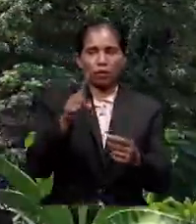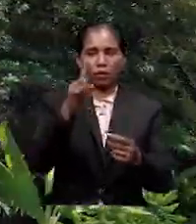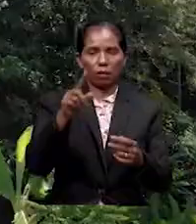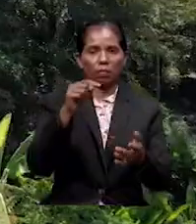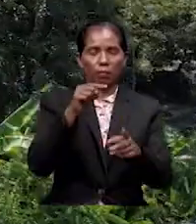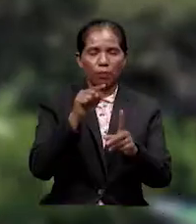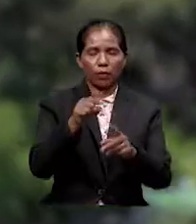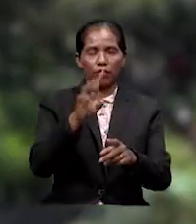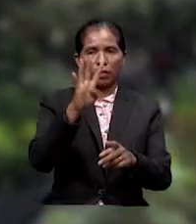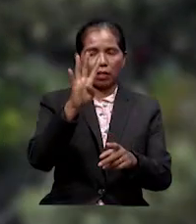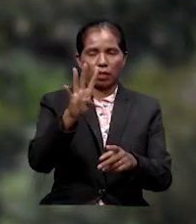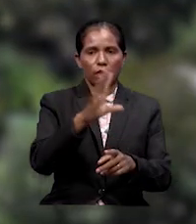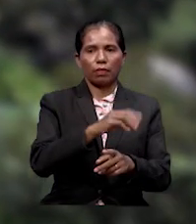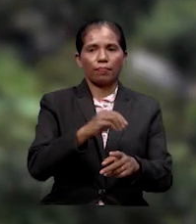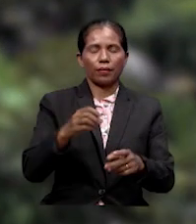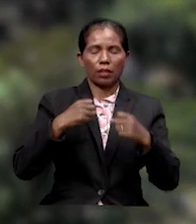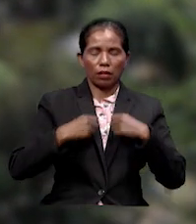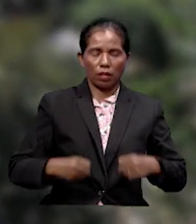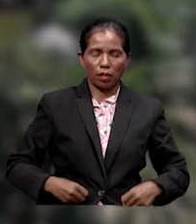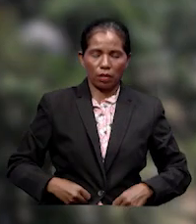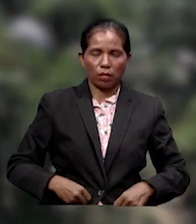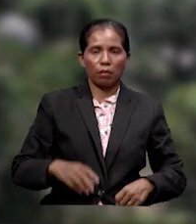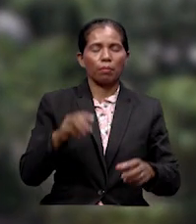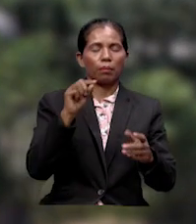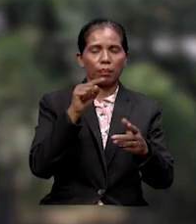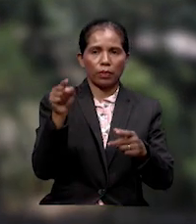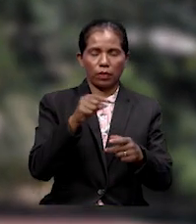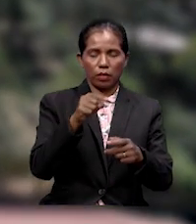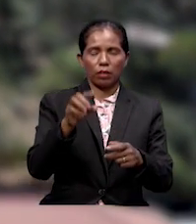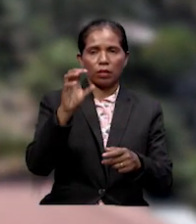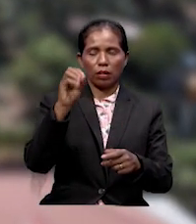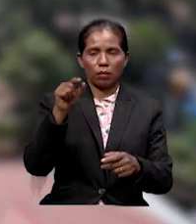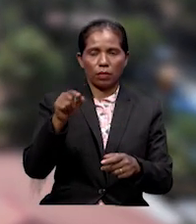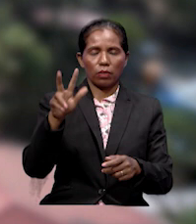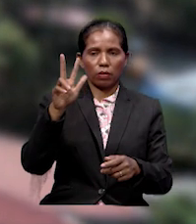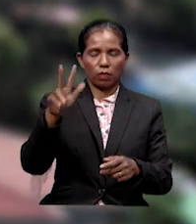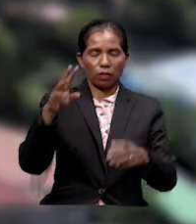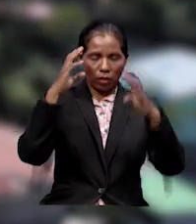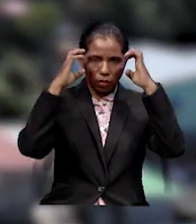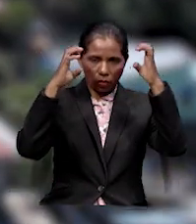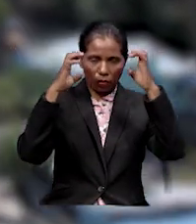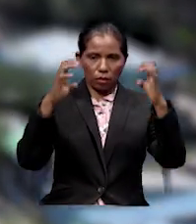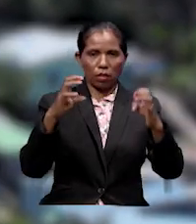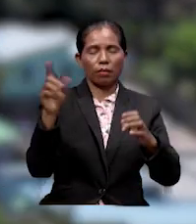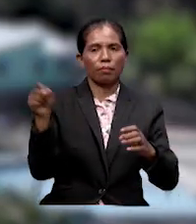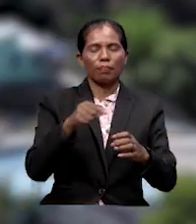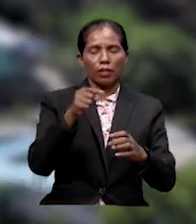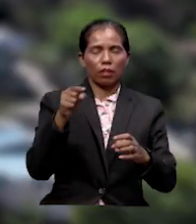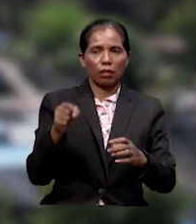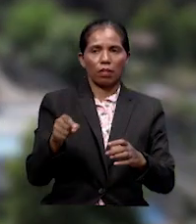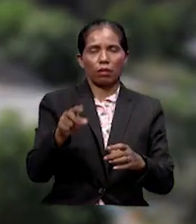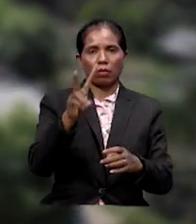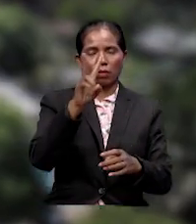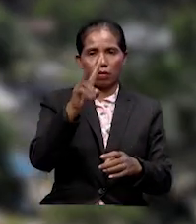hat saúde por cento 0.0 educação por cento rua ponto